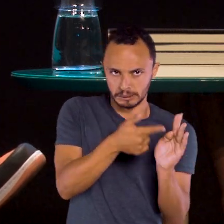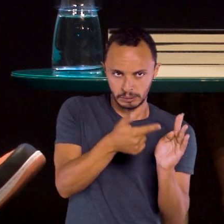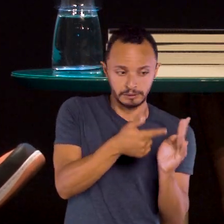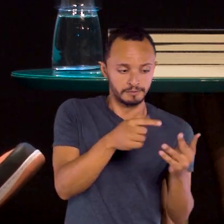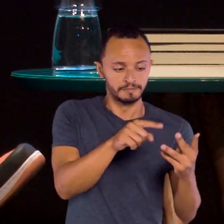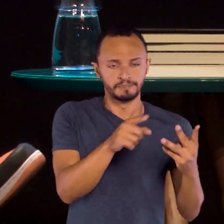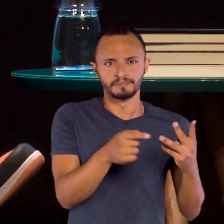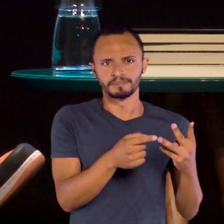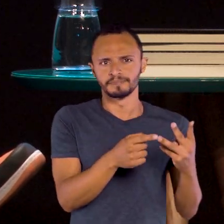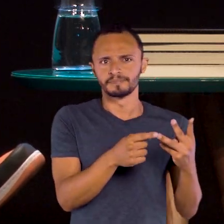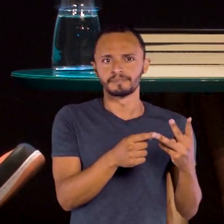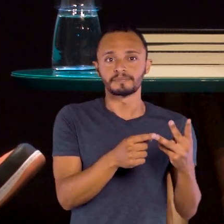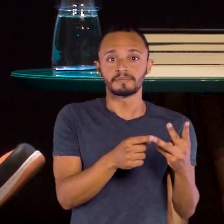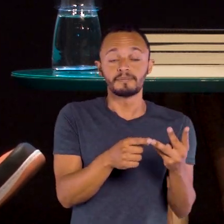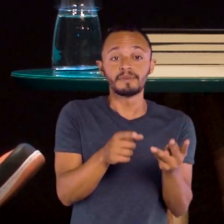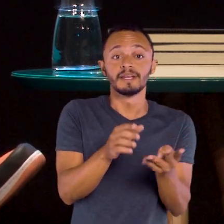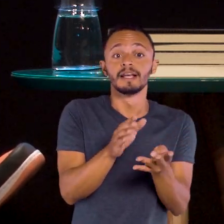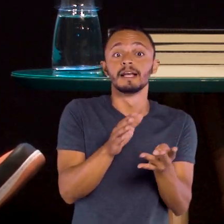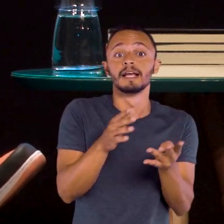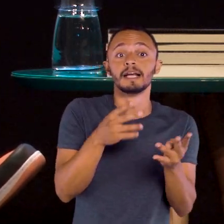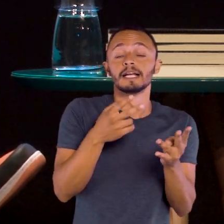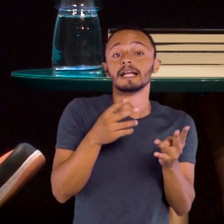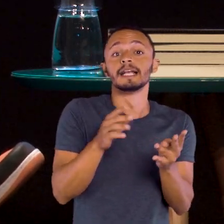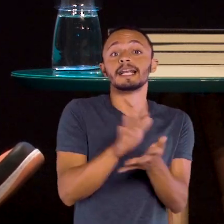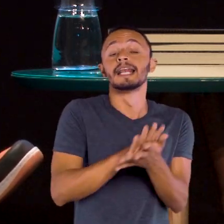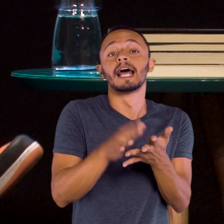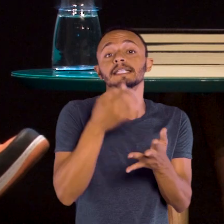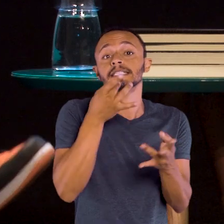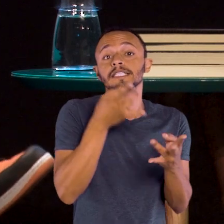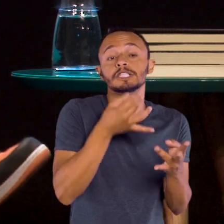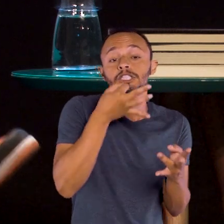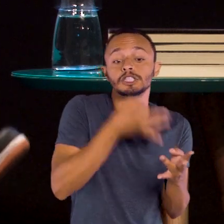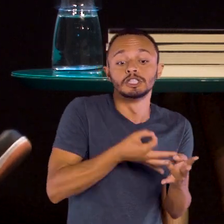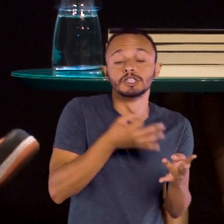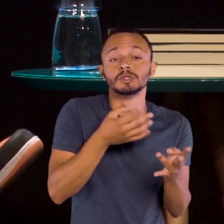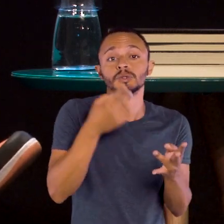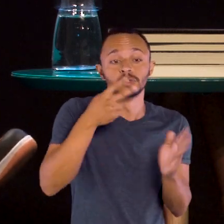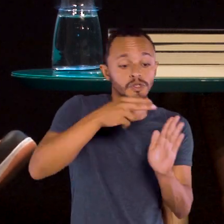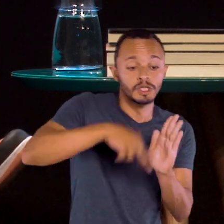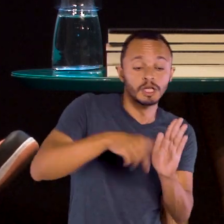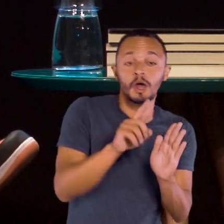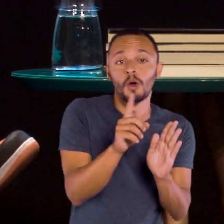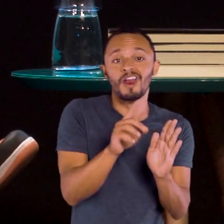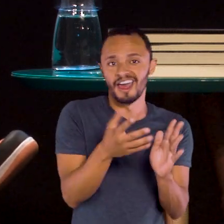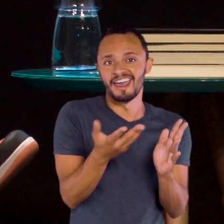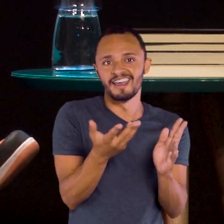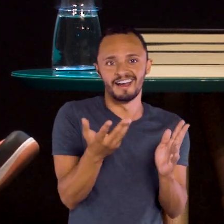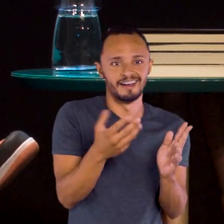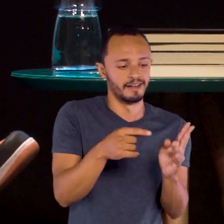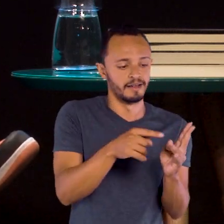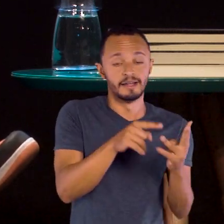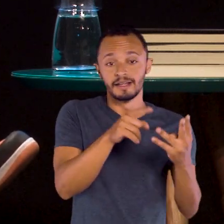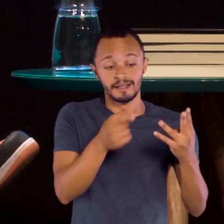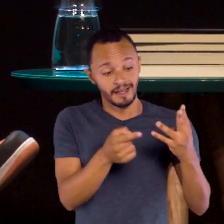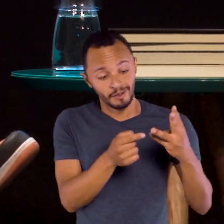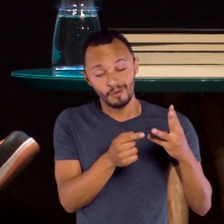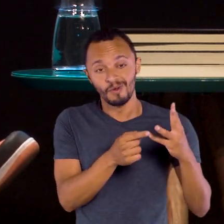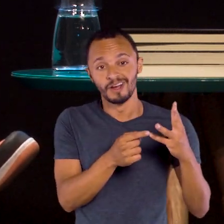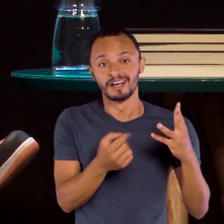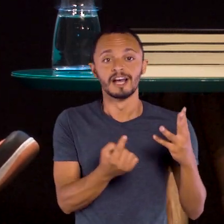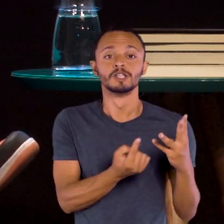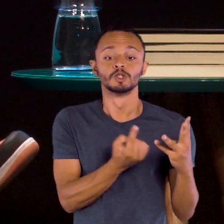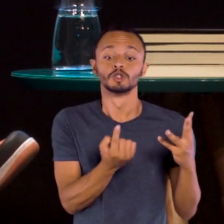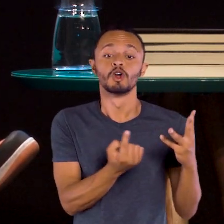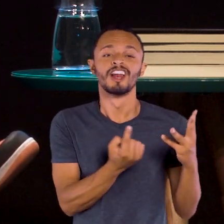Veja, que eu digo Nada Digo de Ti que em Ti Não Leia, né? Eliana Alves Cruz. E agora o Solitária, que acabou